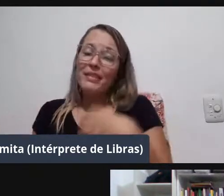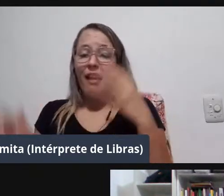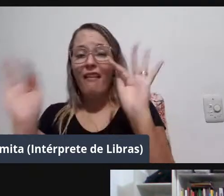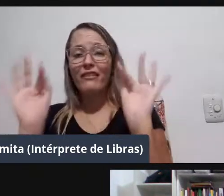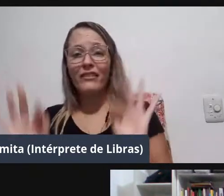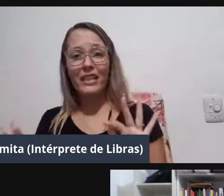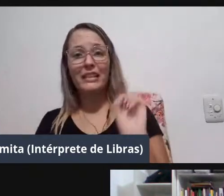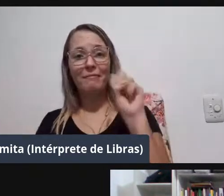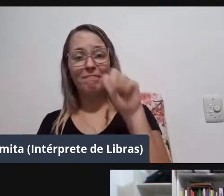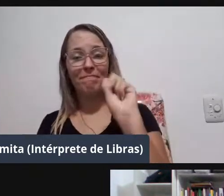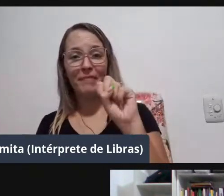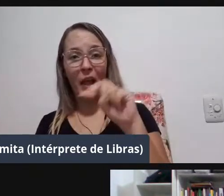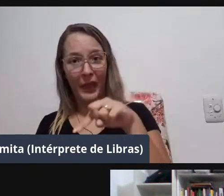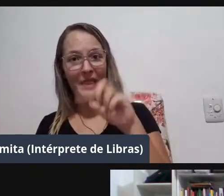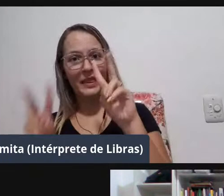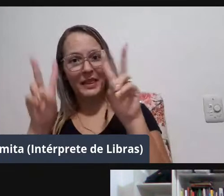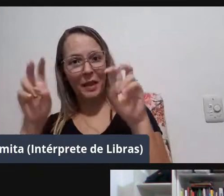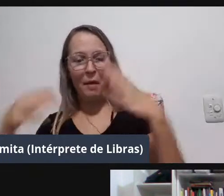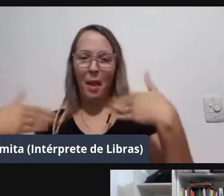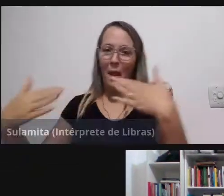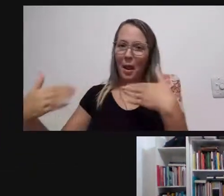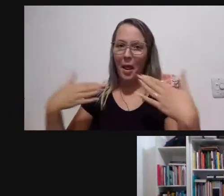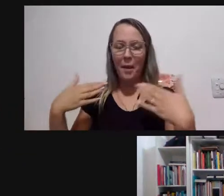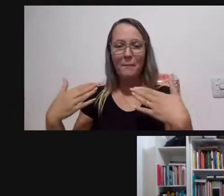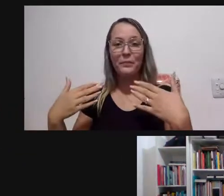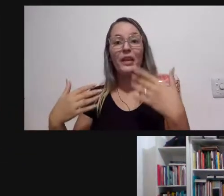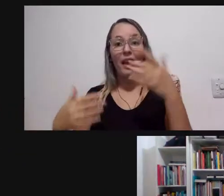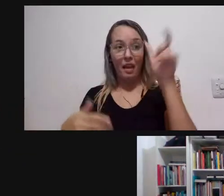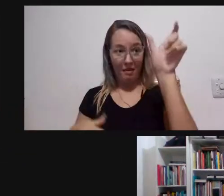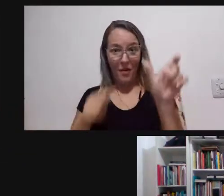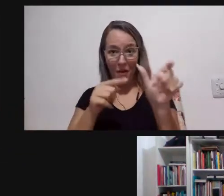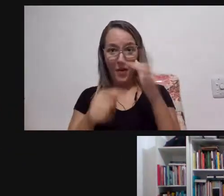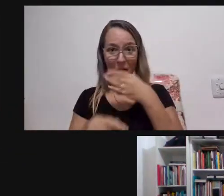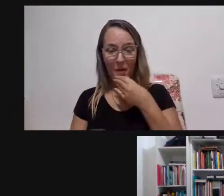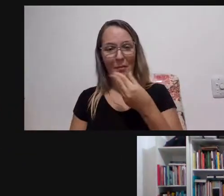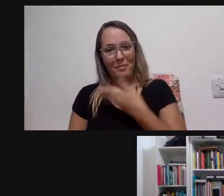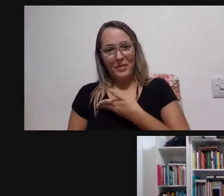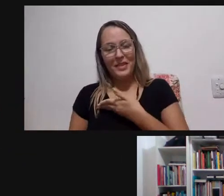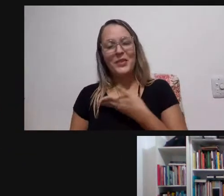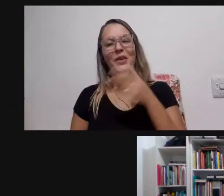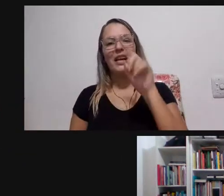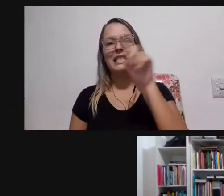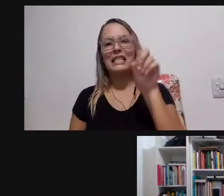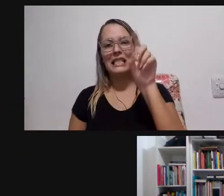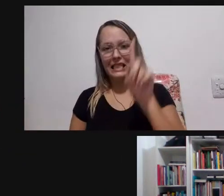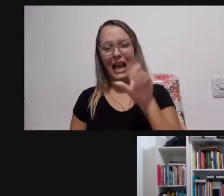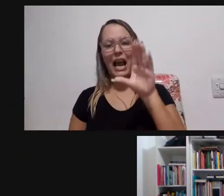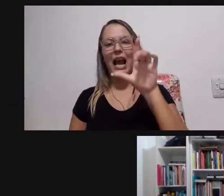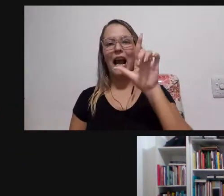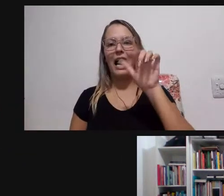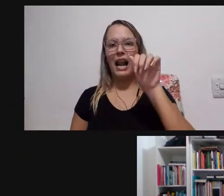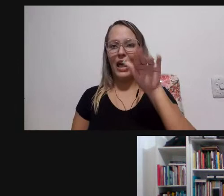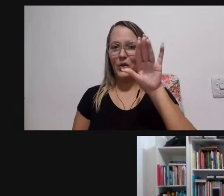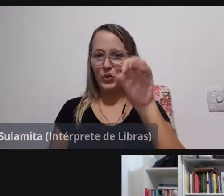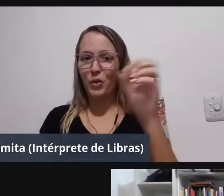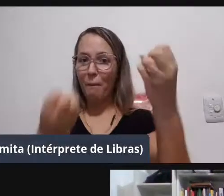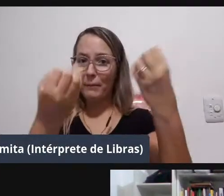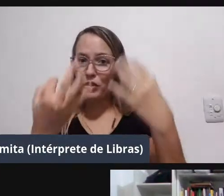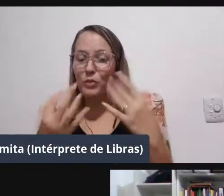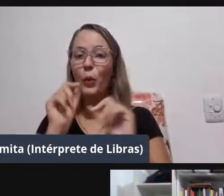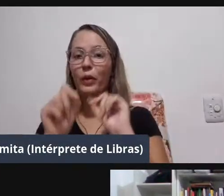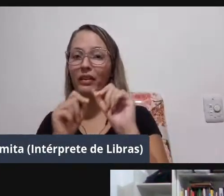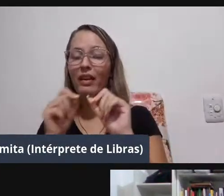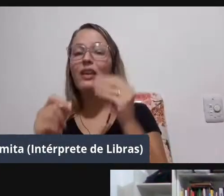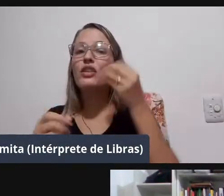tema. O Zé Cláudio falou, quando me convidou, falou para eu falar sobre minha trajetória e minha